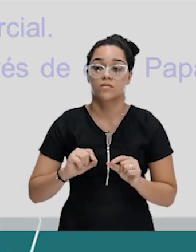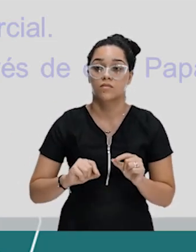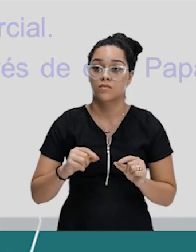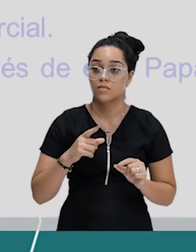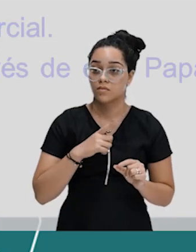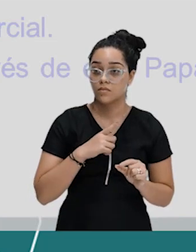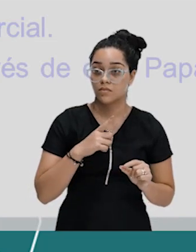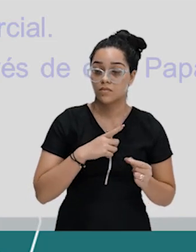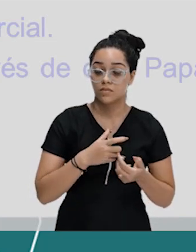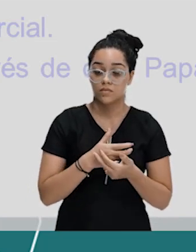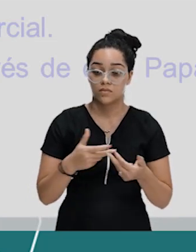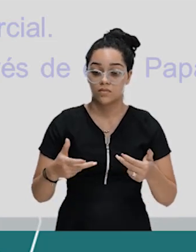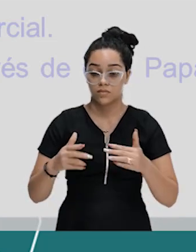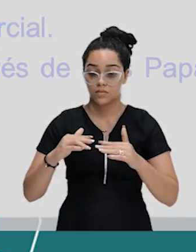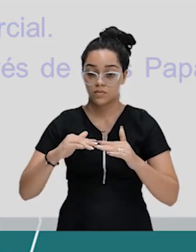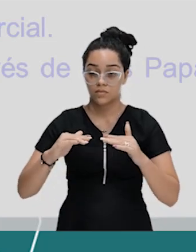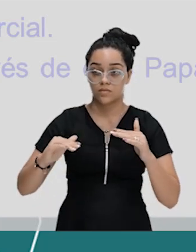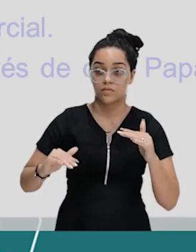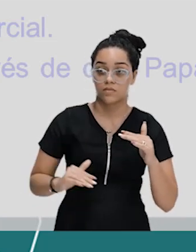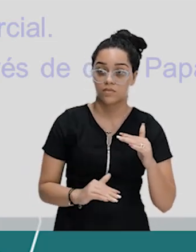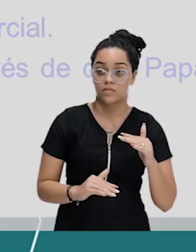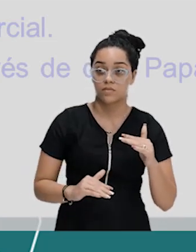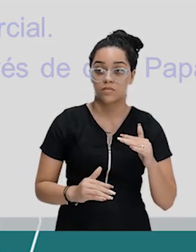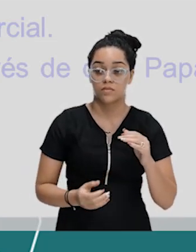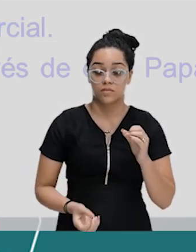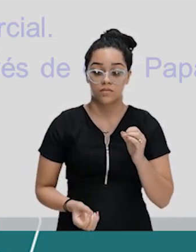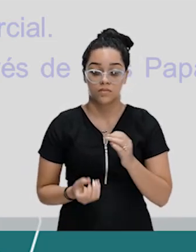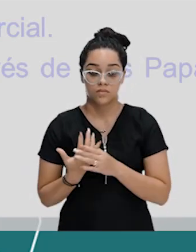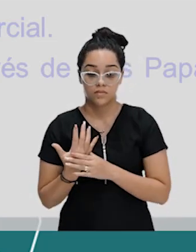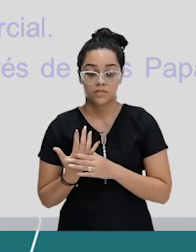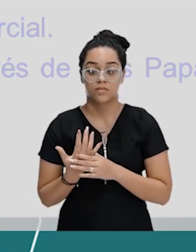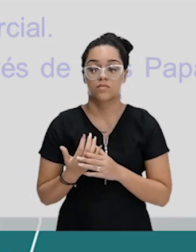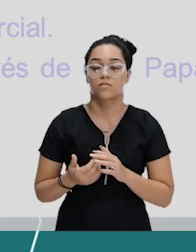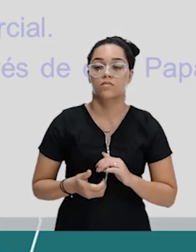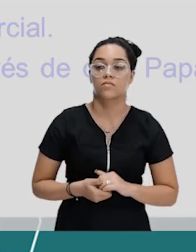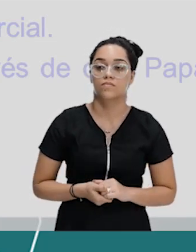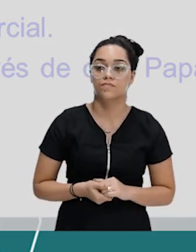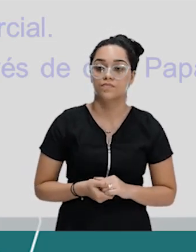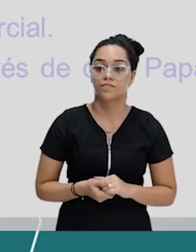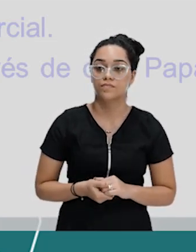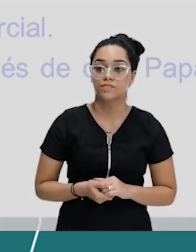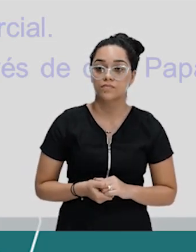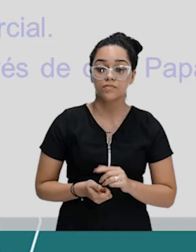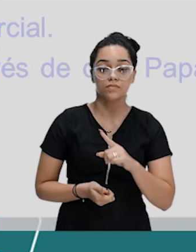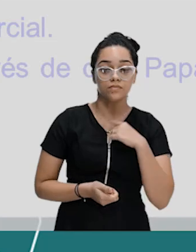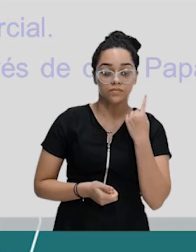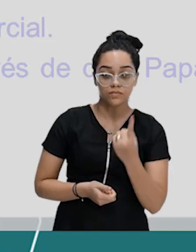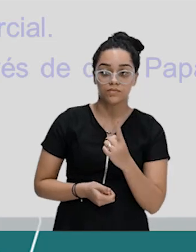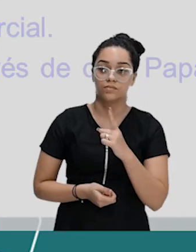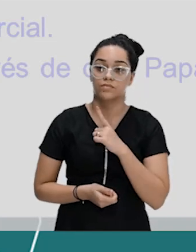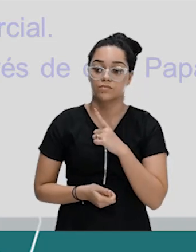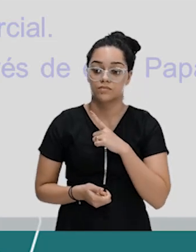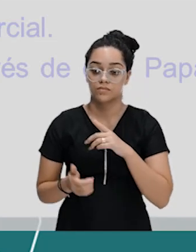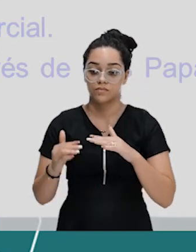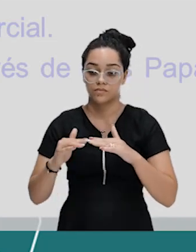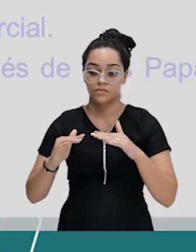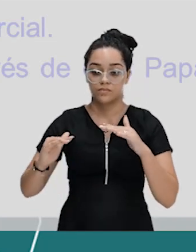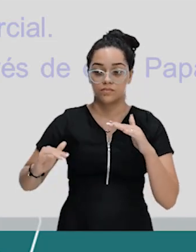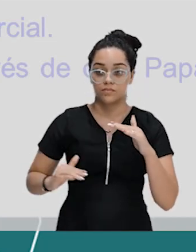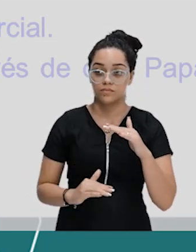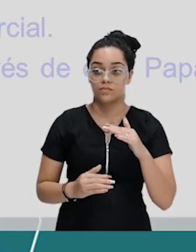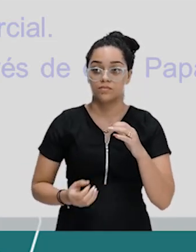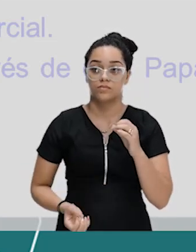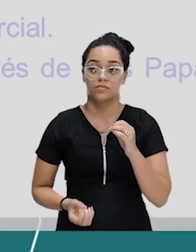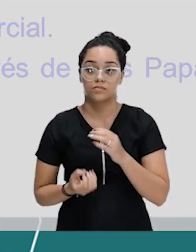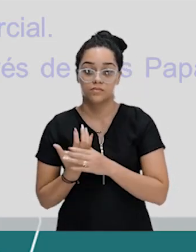reflexo do desequilíbrio entre a produção e o consumo. Nós teremos o desequilíbrio entre a